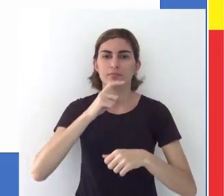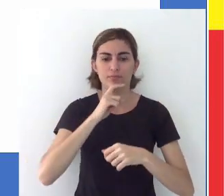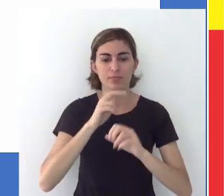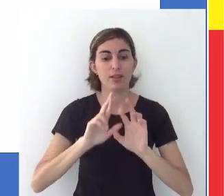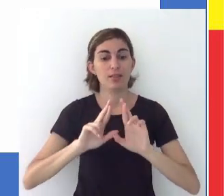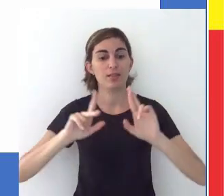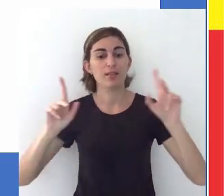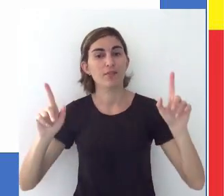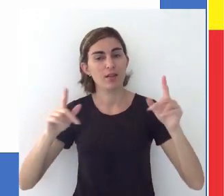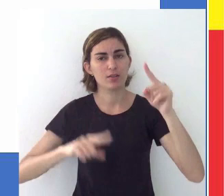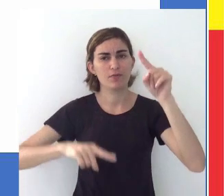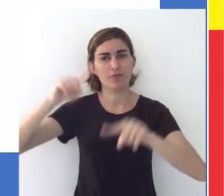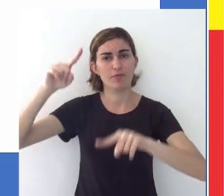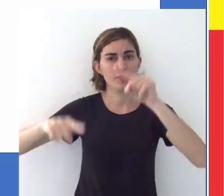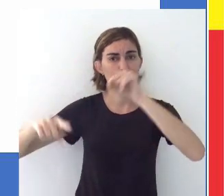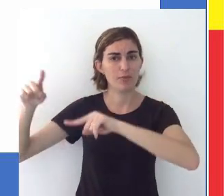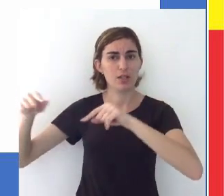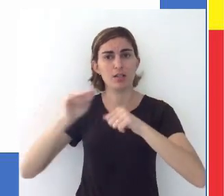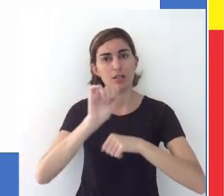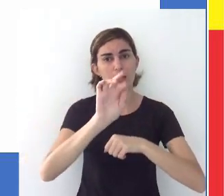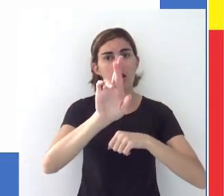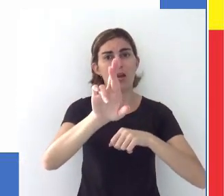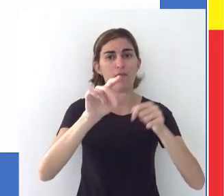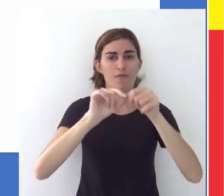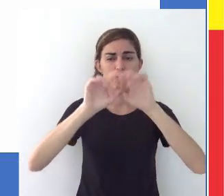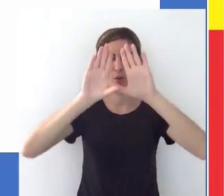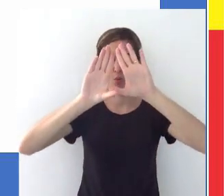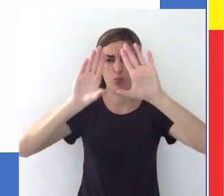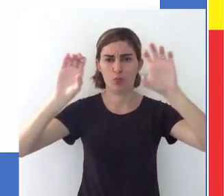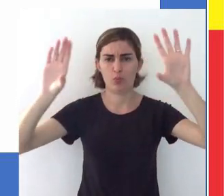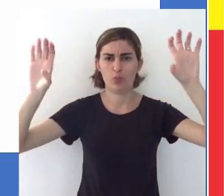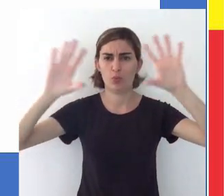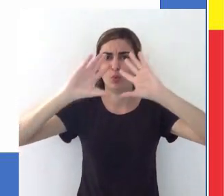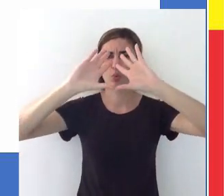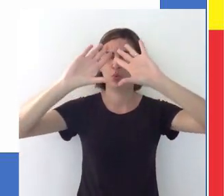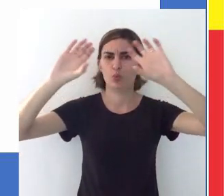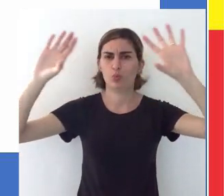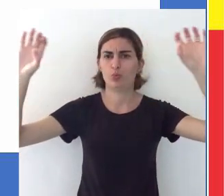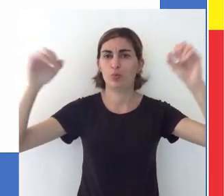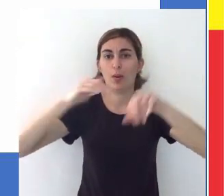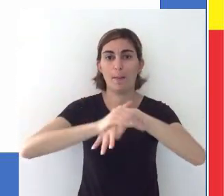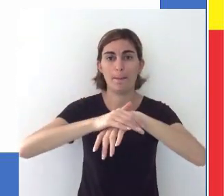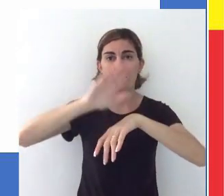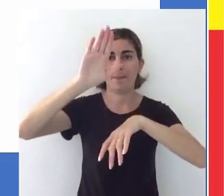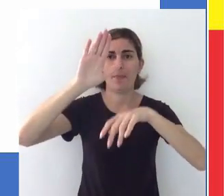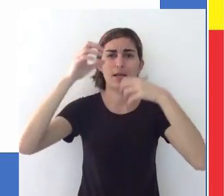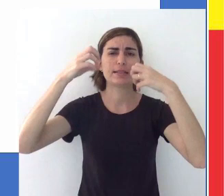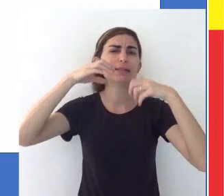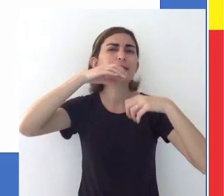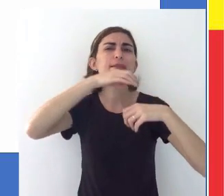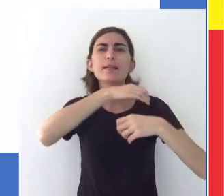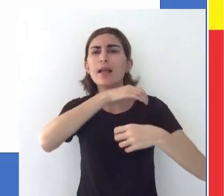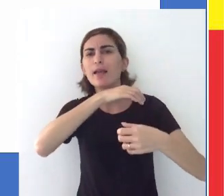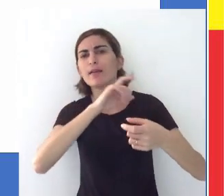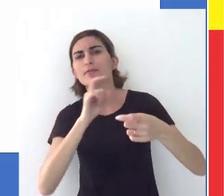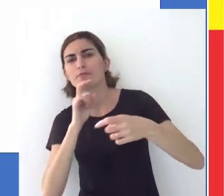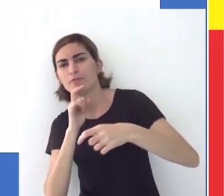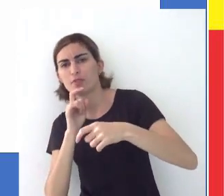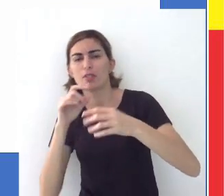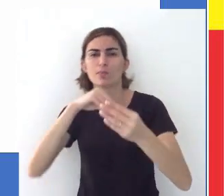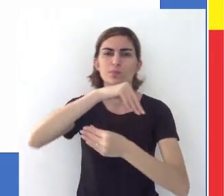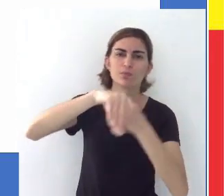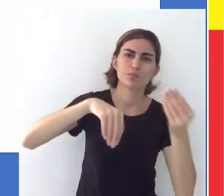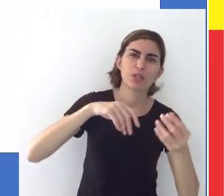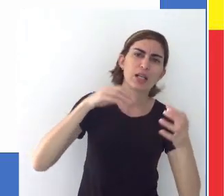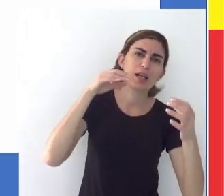essa diferença, essa variação de ar faz com que as nuvens elas fiquem cada vez mais quentes e frias ao